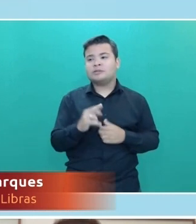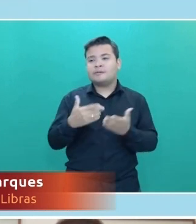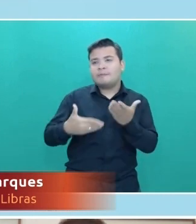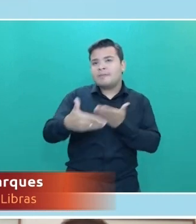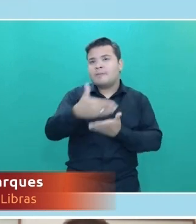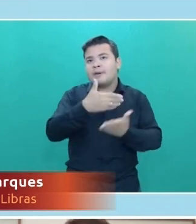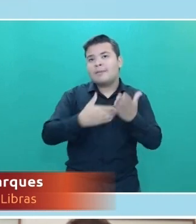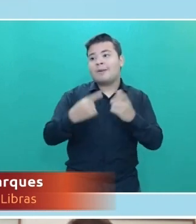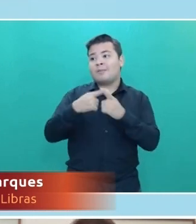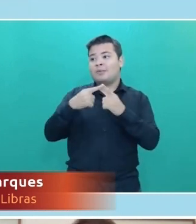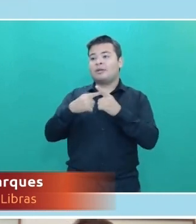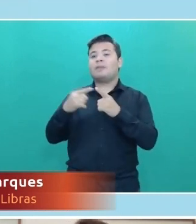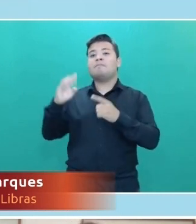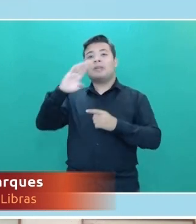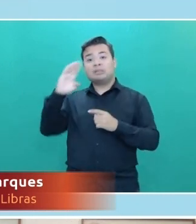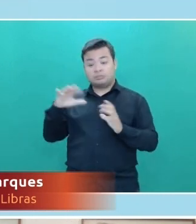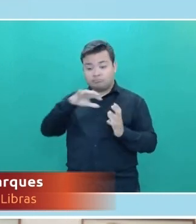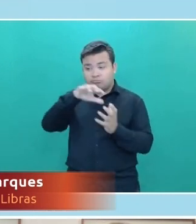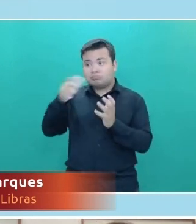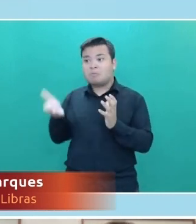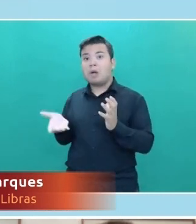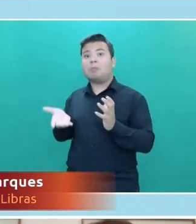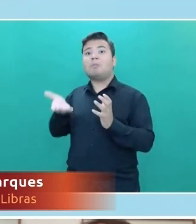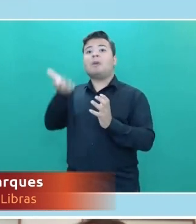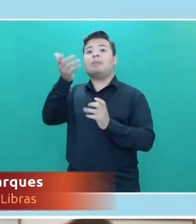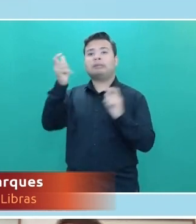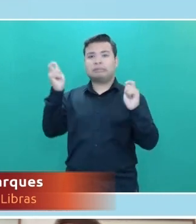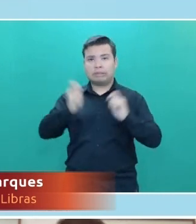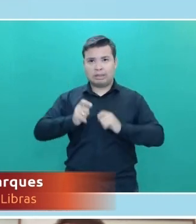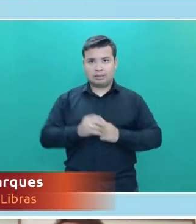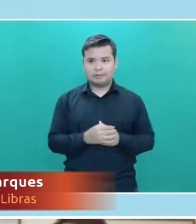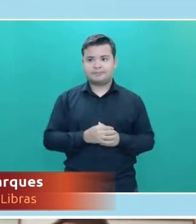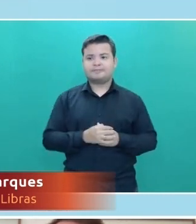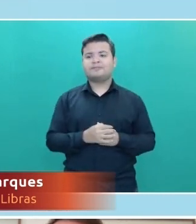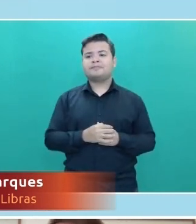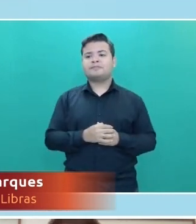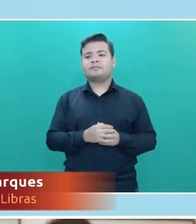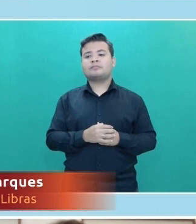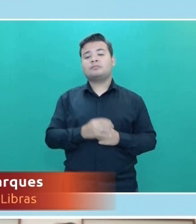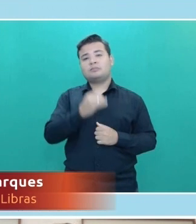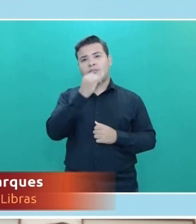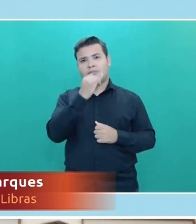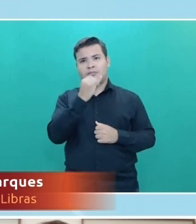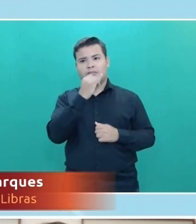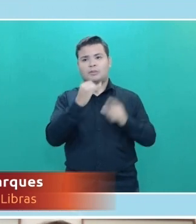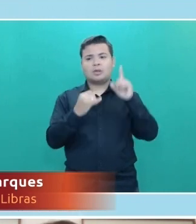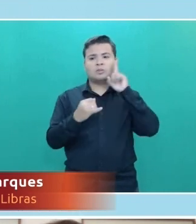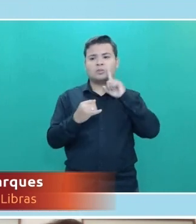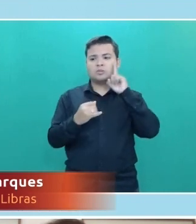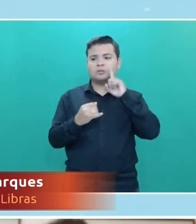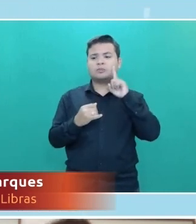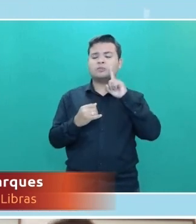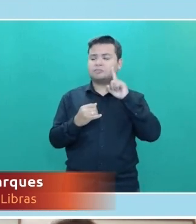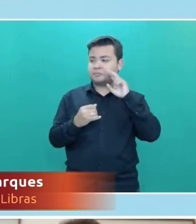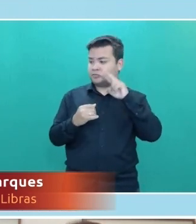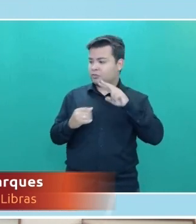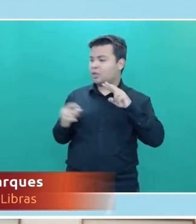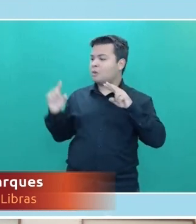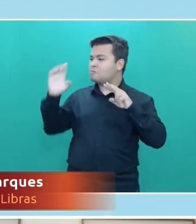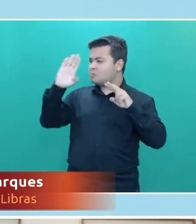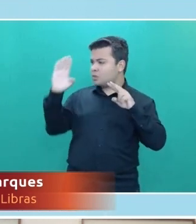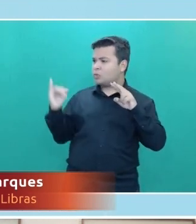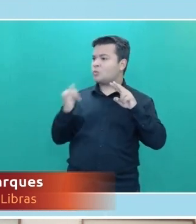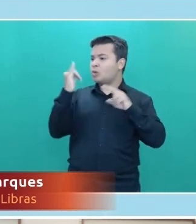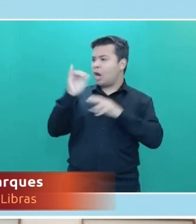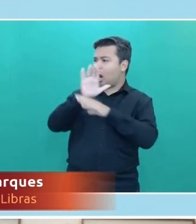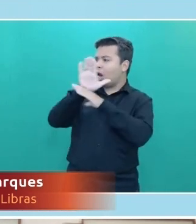Então, por exemplo, por que o Brasil poderia virar mais importante para os Estados Unidos ofertarem mais benefícios ao